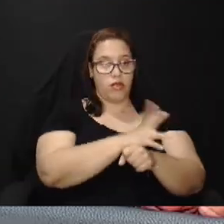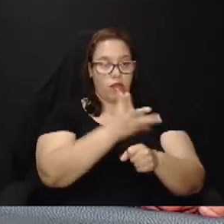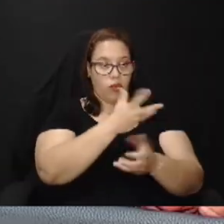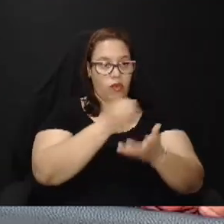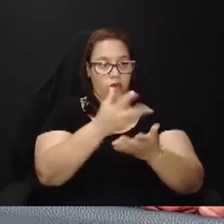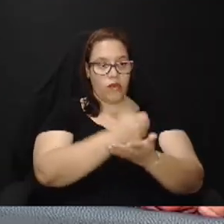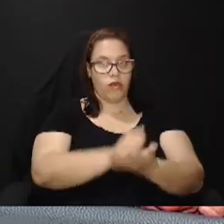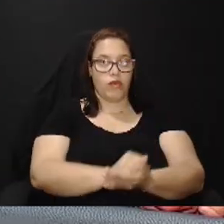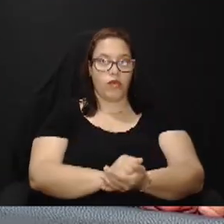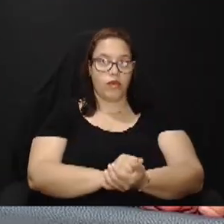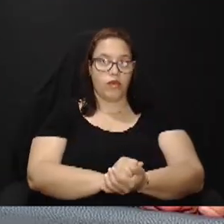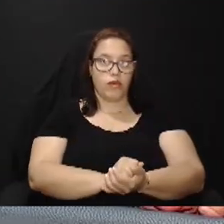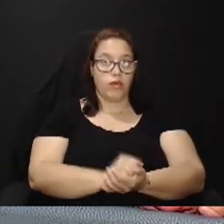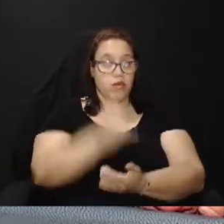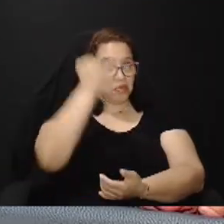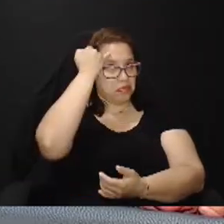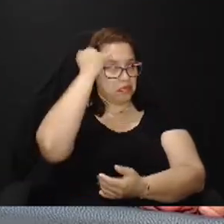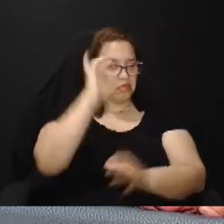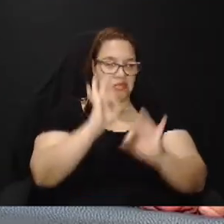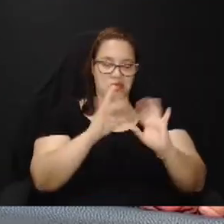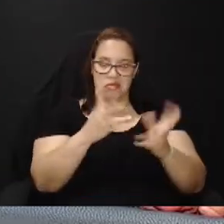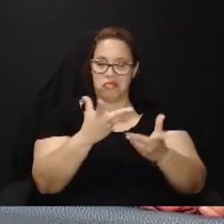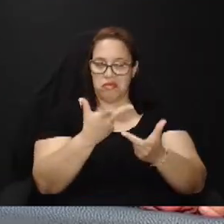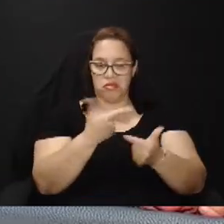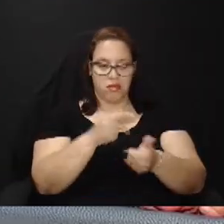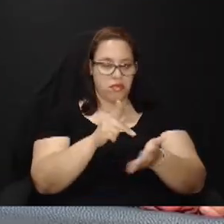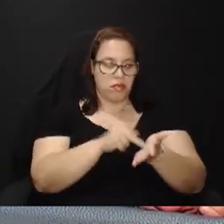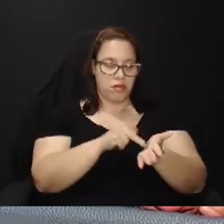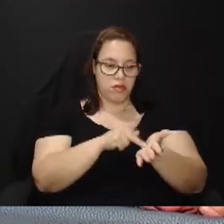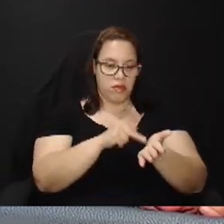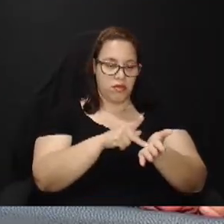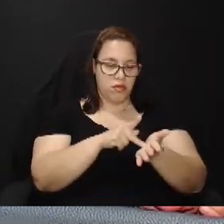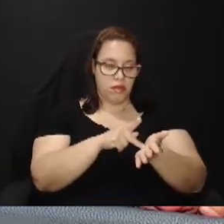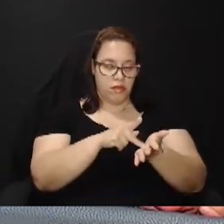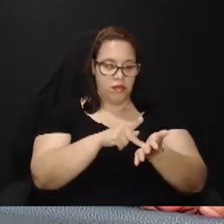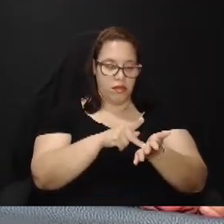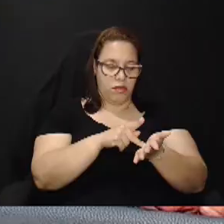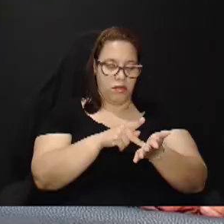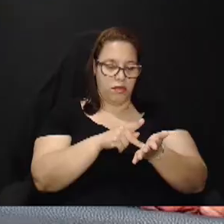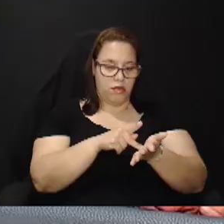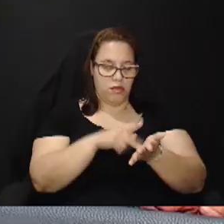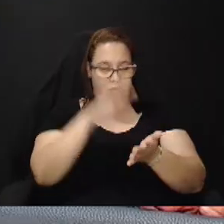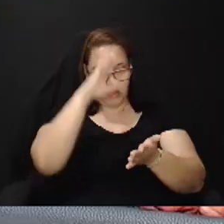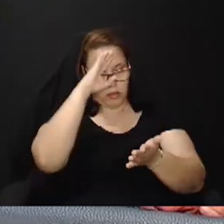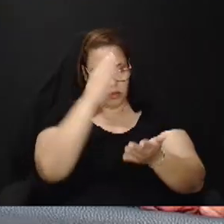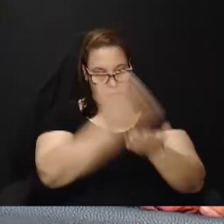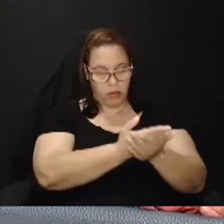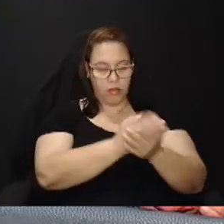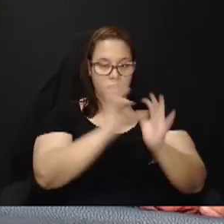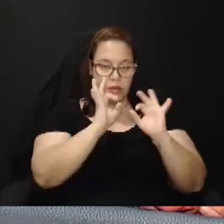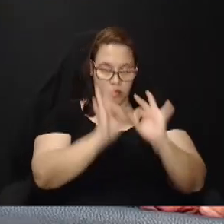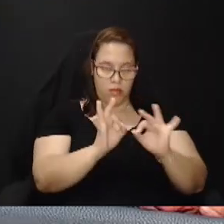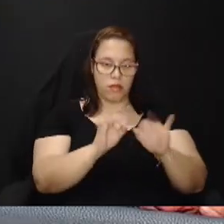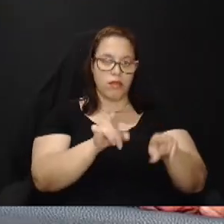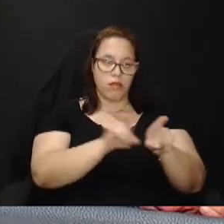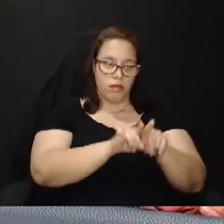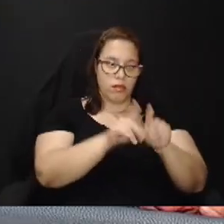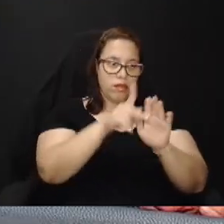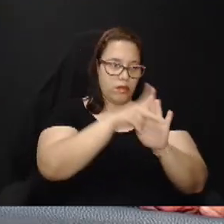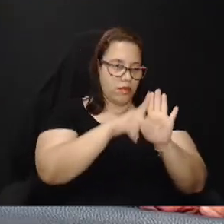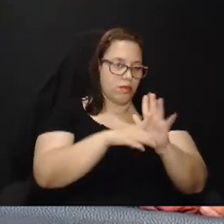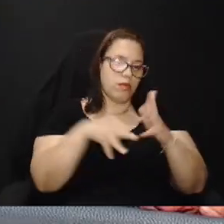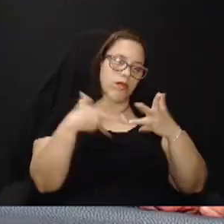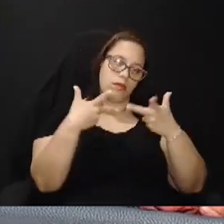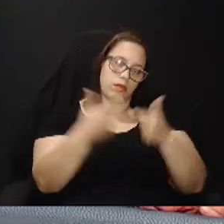acho que é uma ideia maravilhosa e realmente a gente realmente acredita muito que dê certo também, é um projeto maravilhoso e tenho